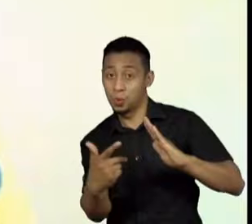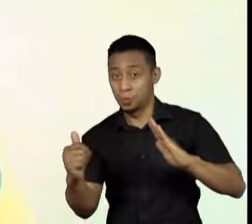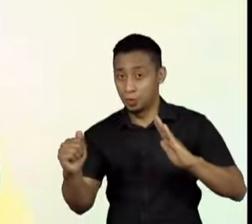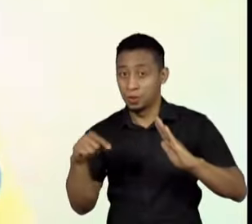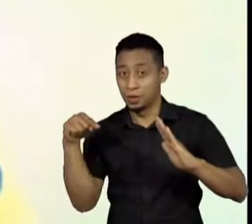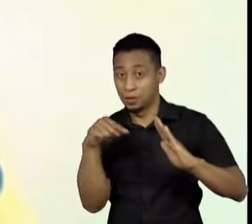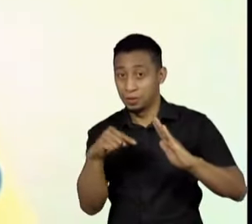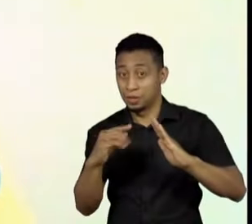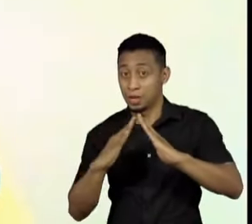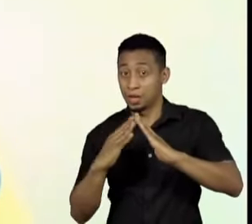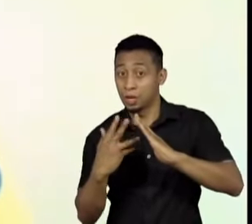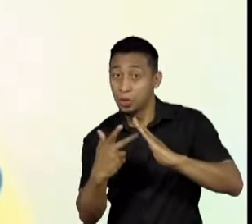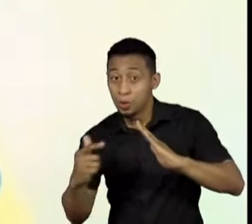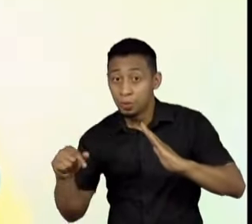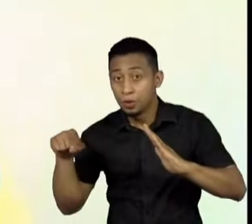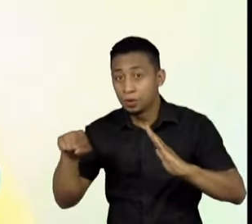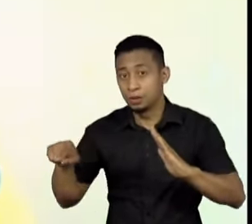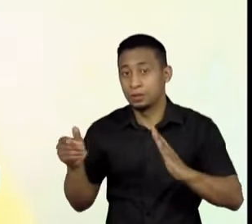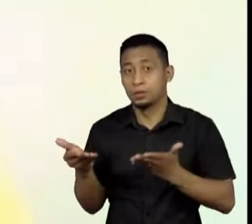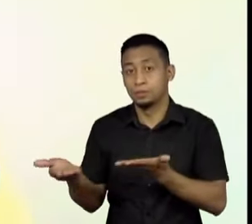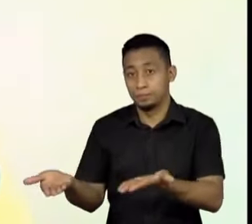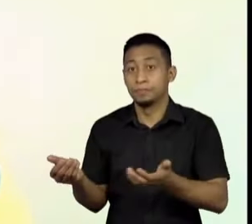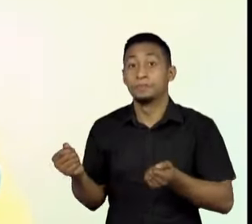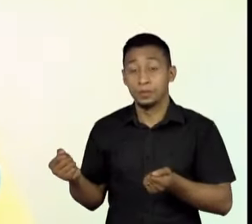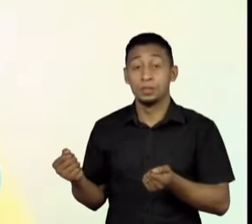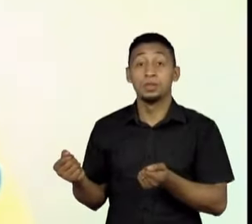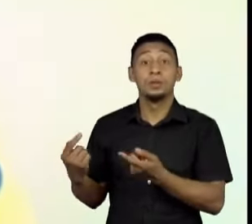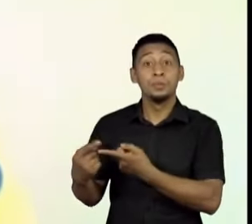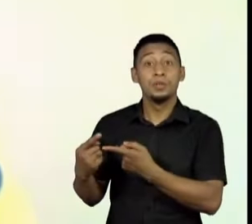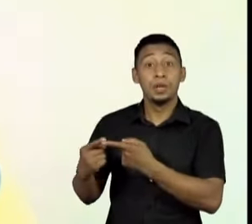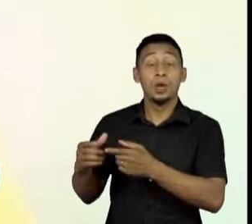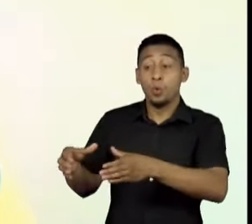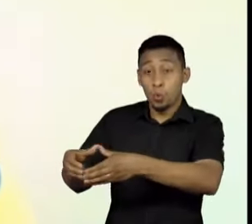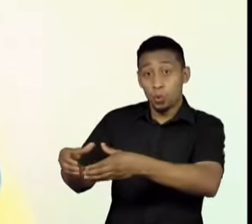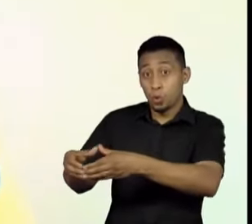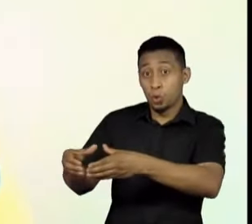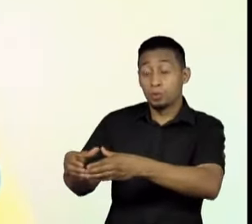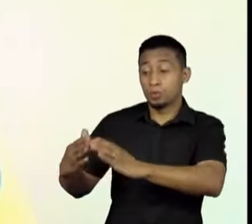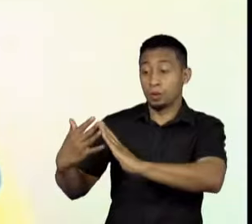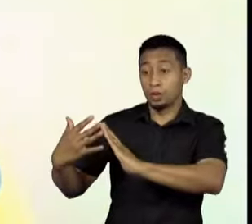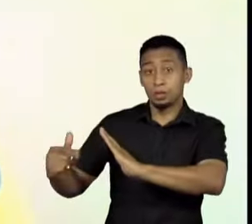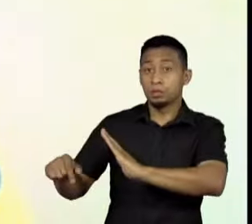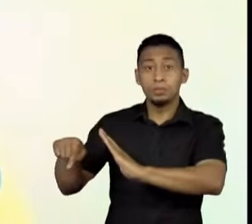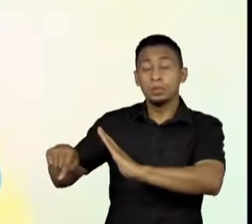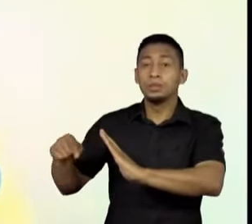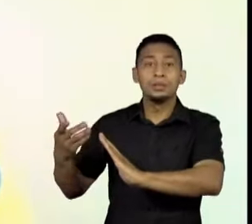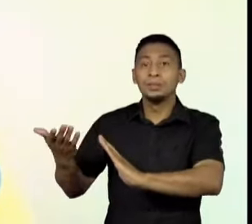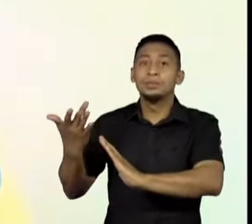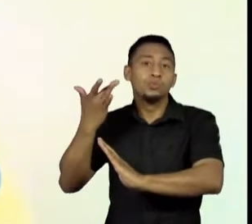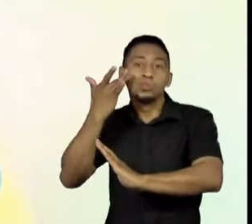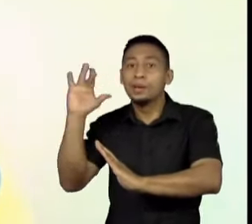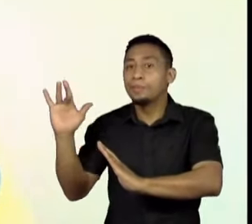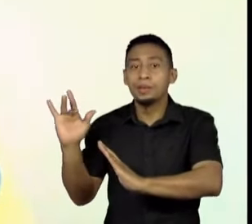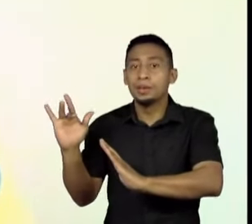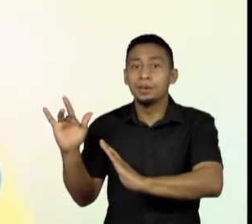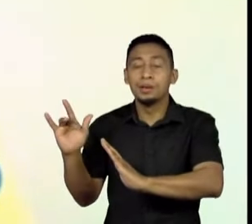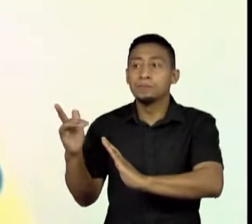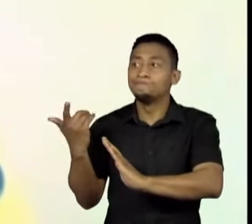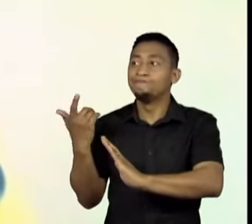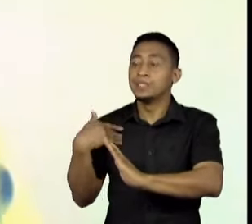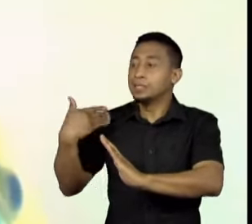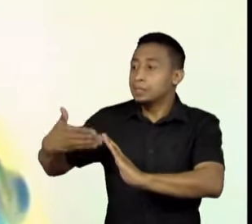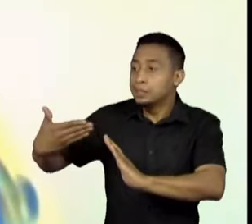africano escravizado e seus descendentes, quando eles fugiam para o quilombo, eles não tinham certeza nenhuma se conseguiriam a